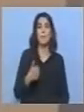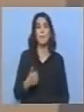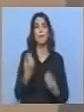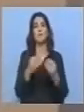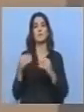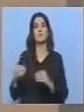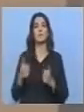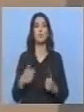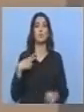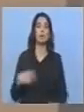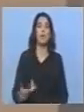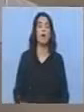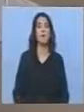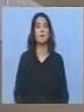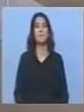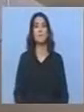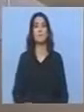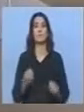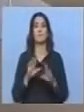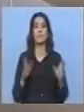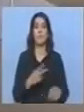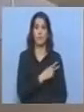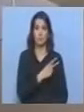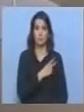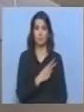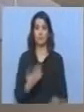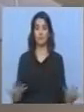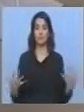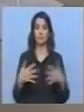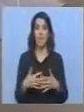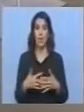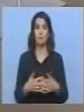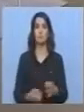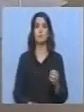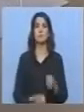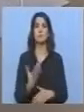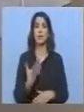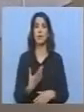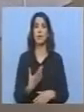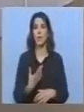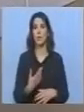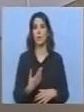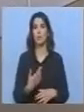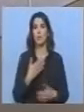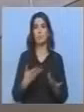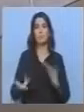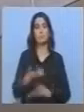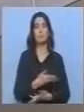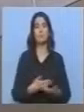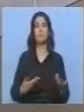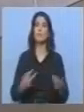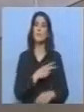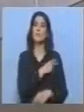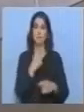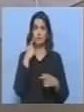Portugal. Naturalmente que a fusão da universidade criou uma dimensão e uma massa crítica que permite que a universidade se projete de